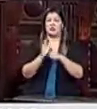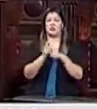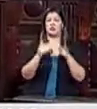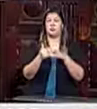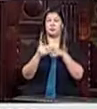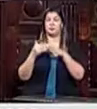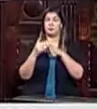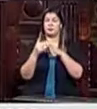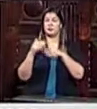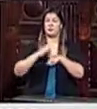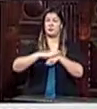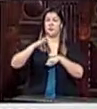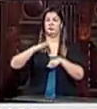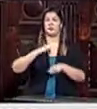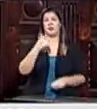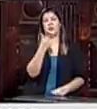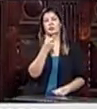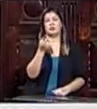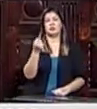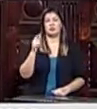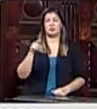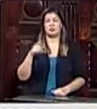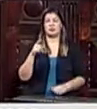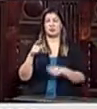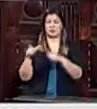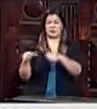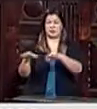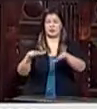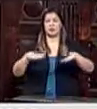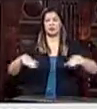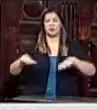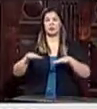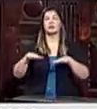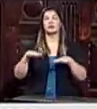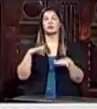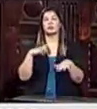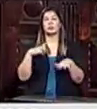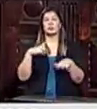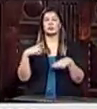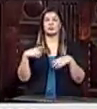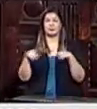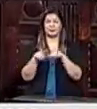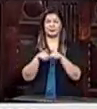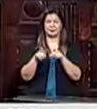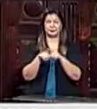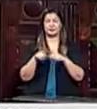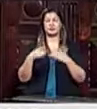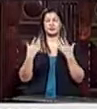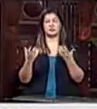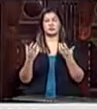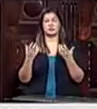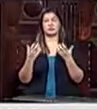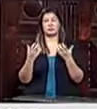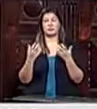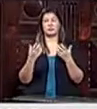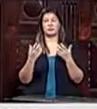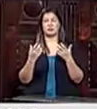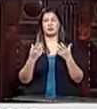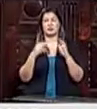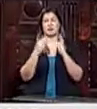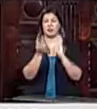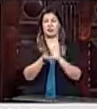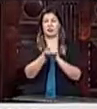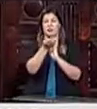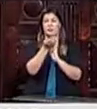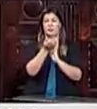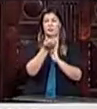mais de 200 mil servidores públicos. A medida, por exemplo, que quer aumentar